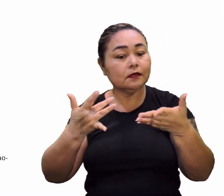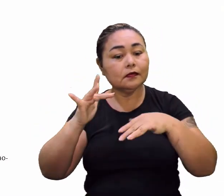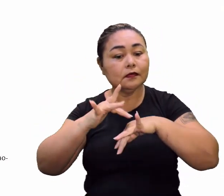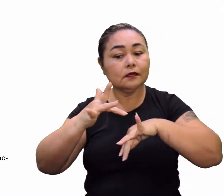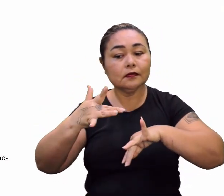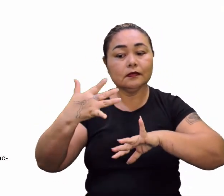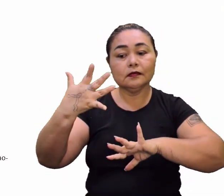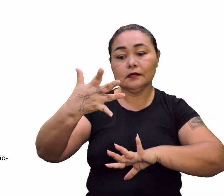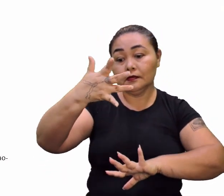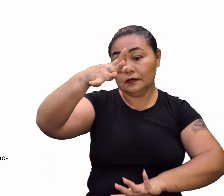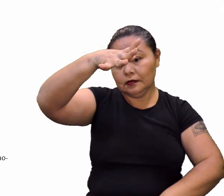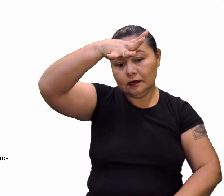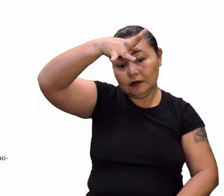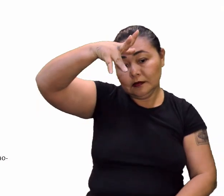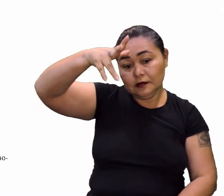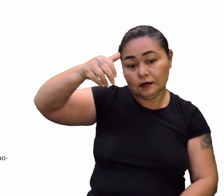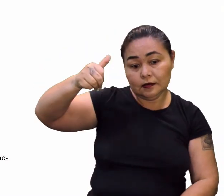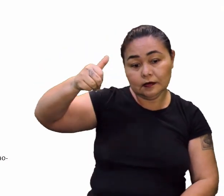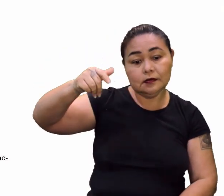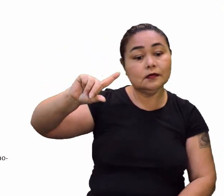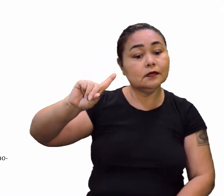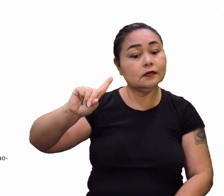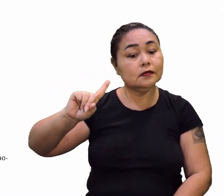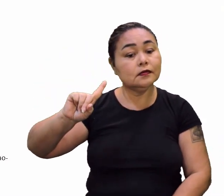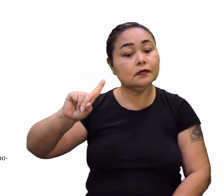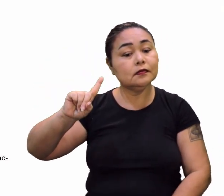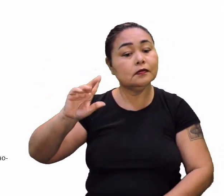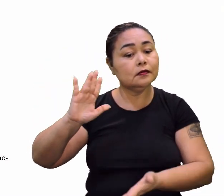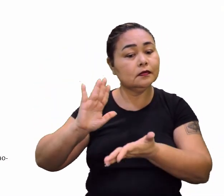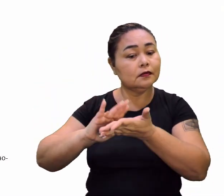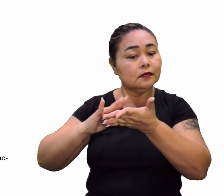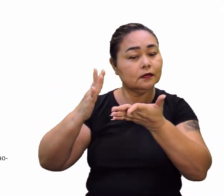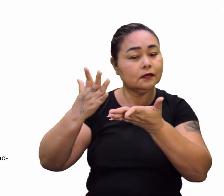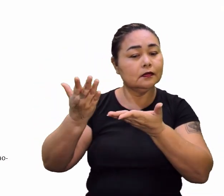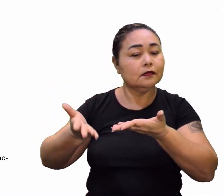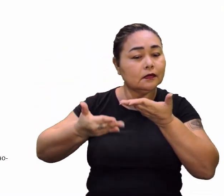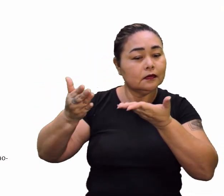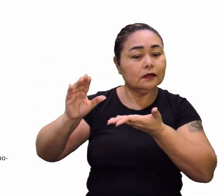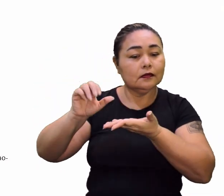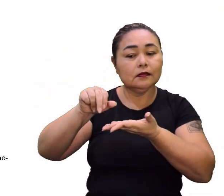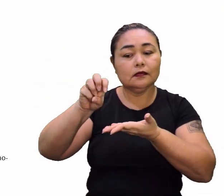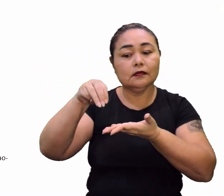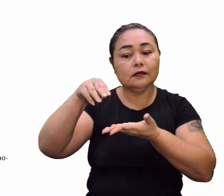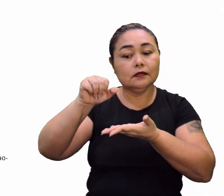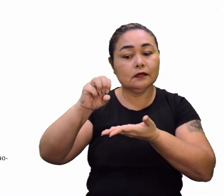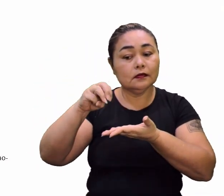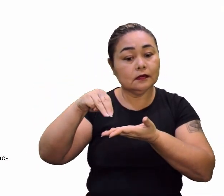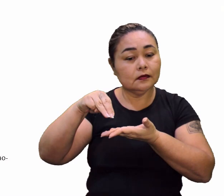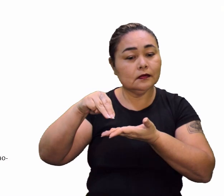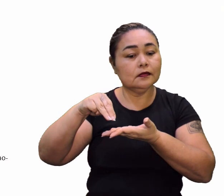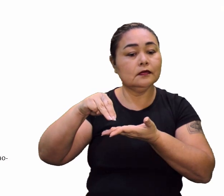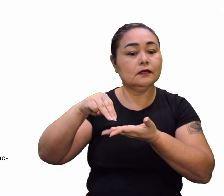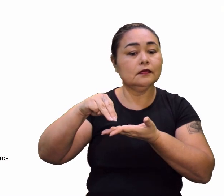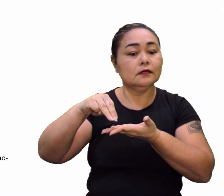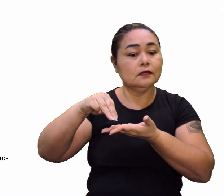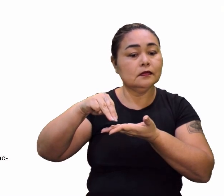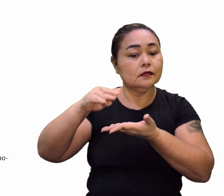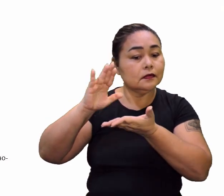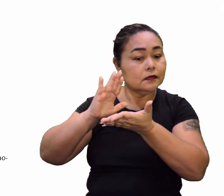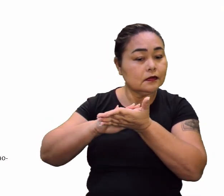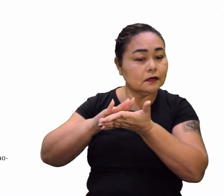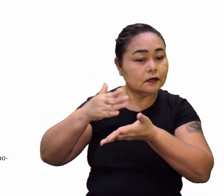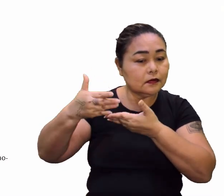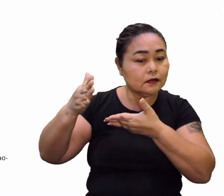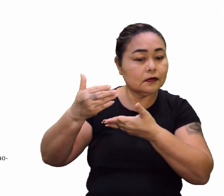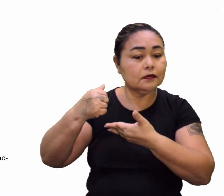proveito das riquezas da Amazônia, com o aplauso e o incentivo da Sudam, com o